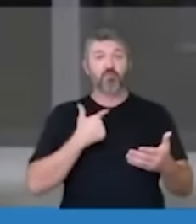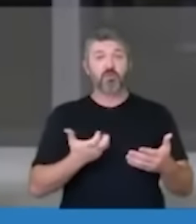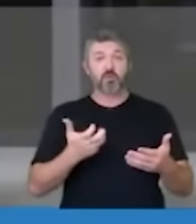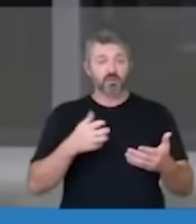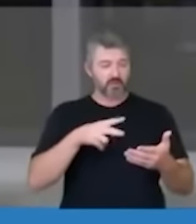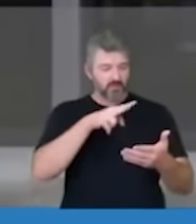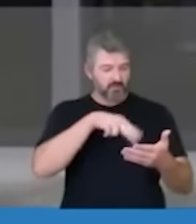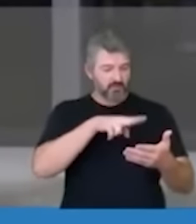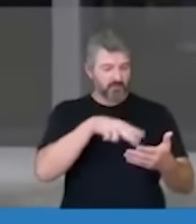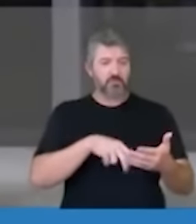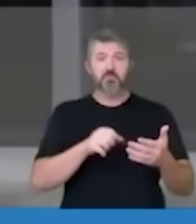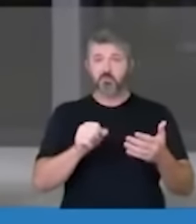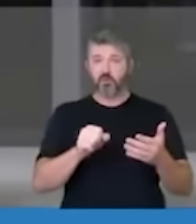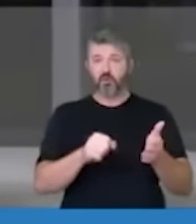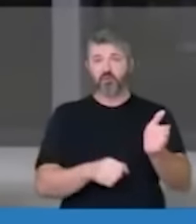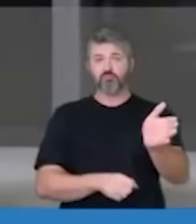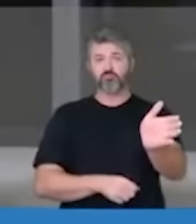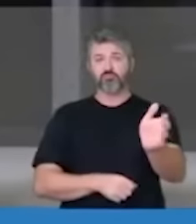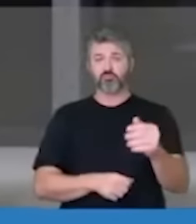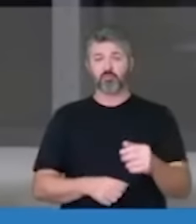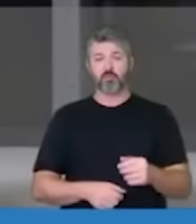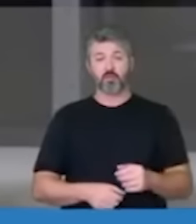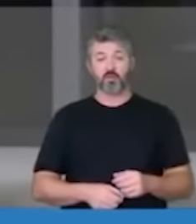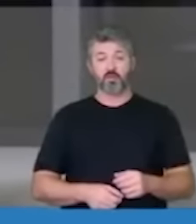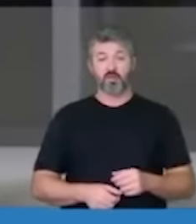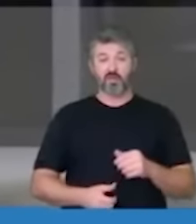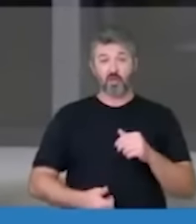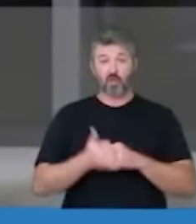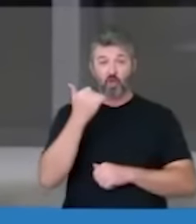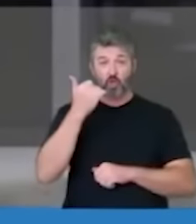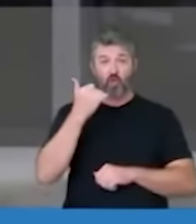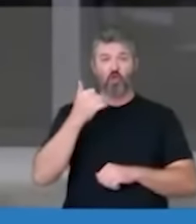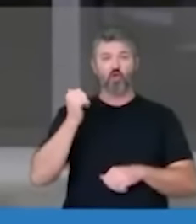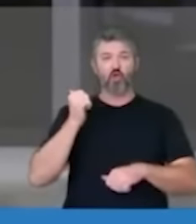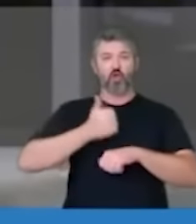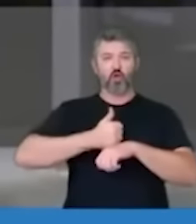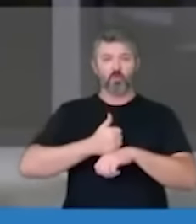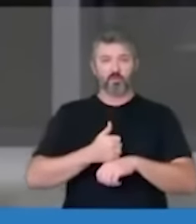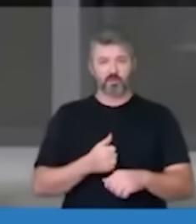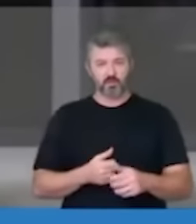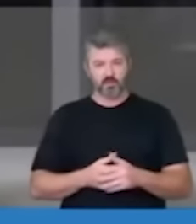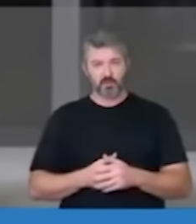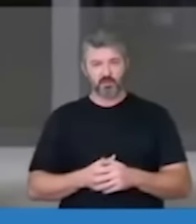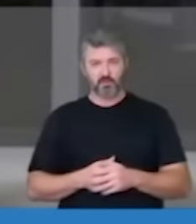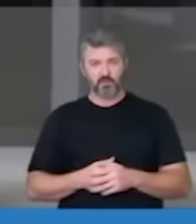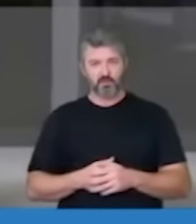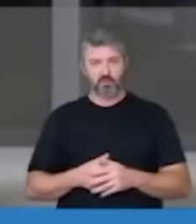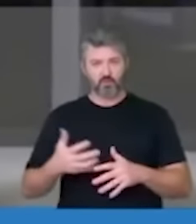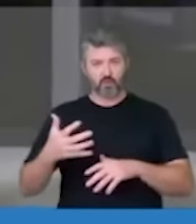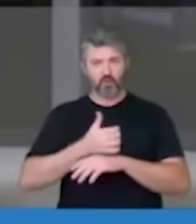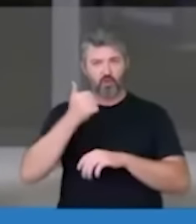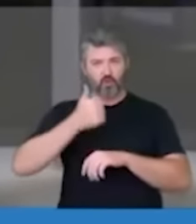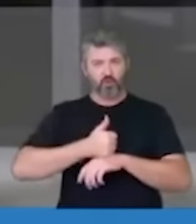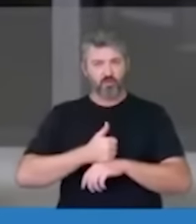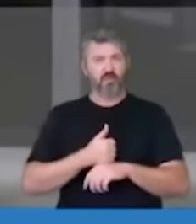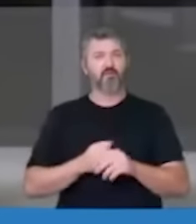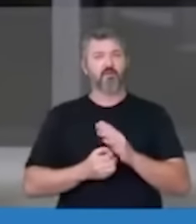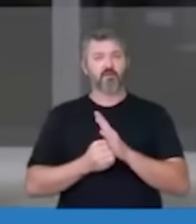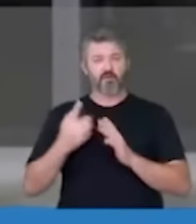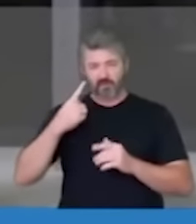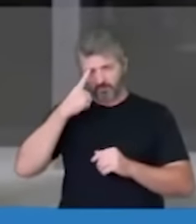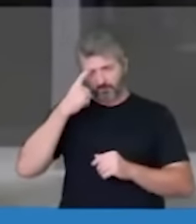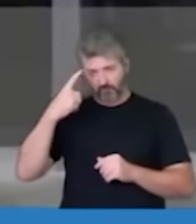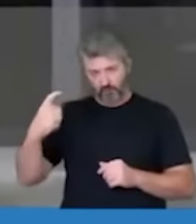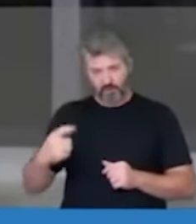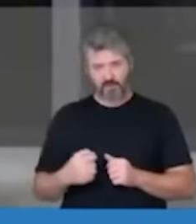ouvir. A tentativa de golpe, as inúmeras ações violentas e a tentativa